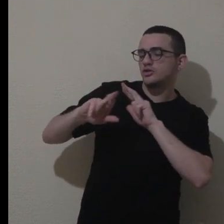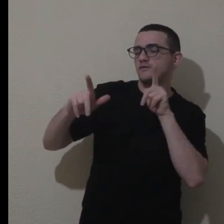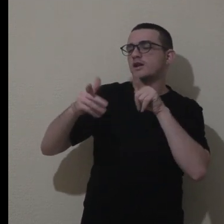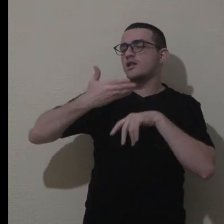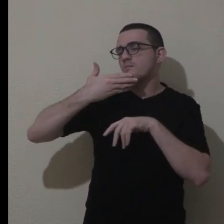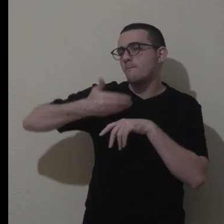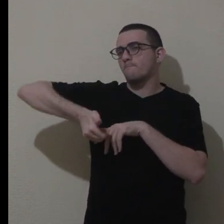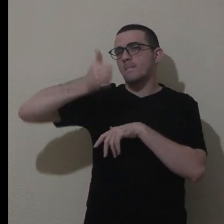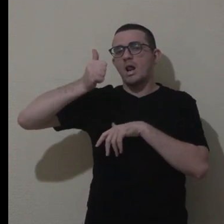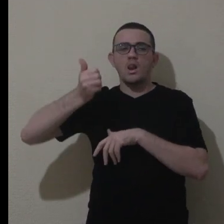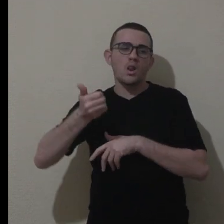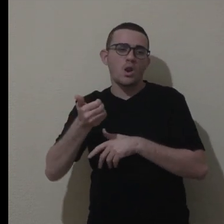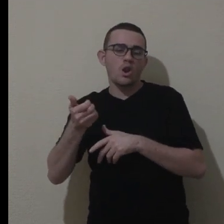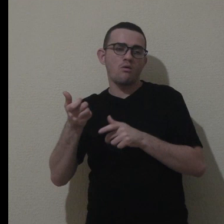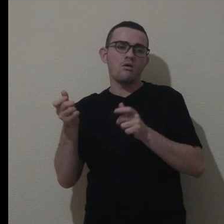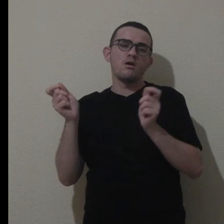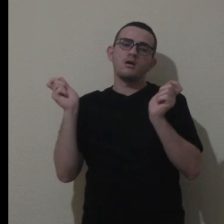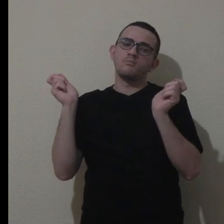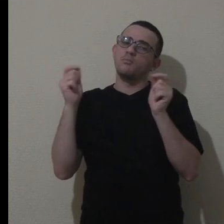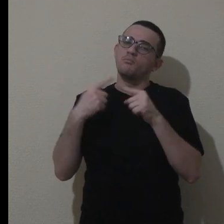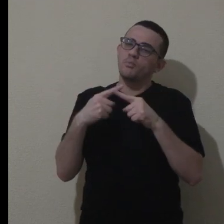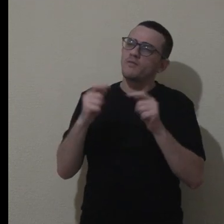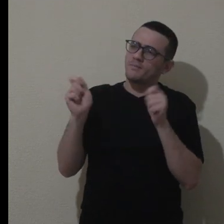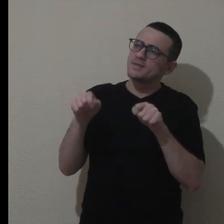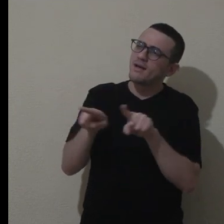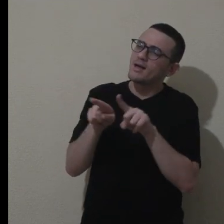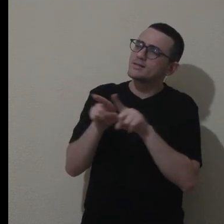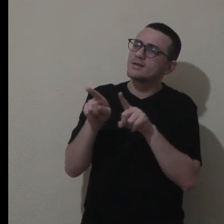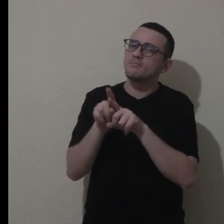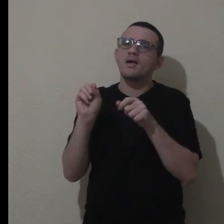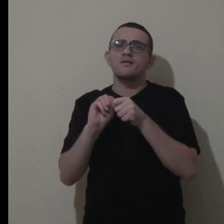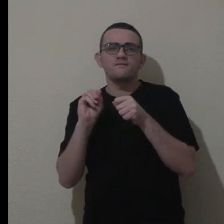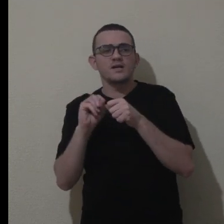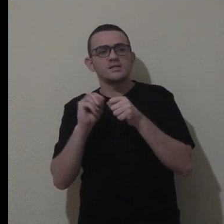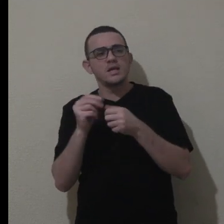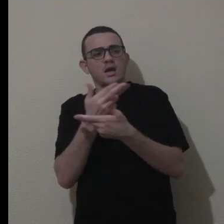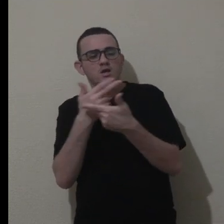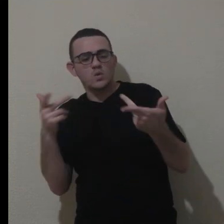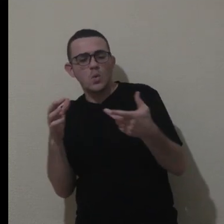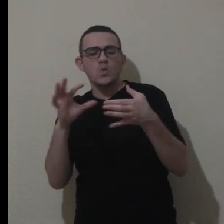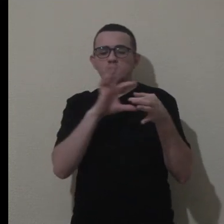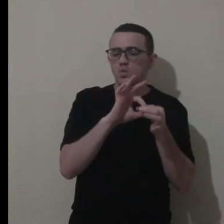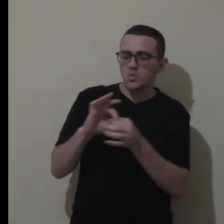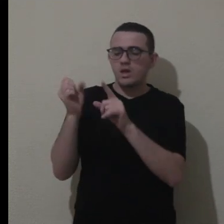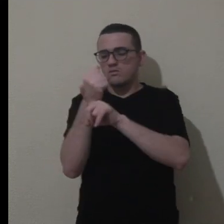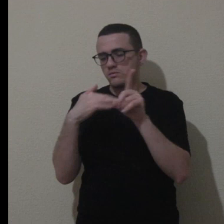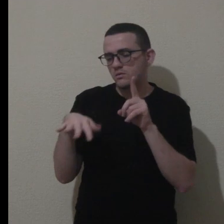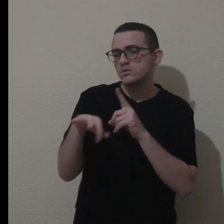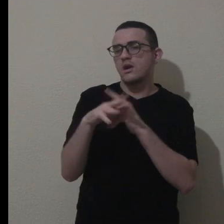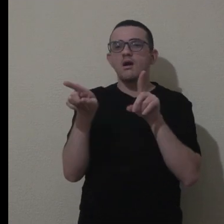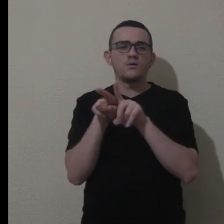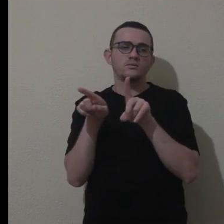né, obviamente, vai depender muito de você levar adiante os contextos sociais que